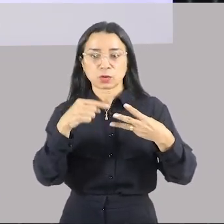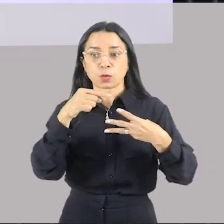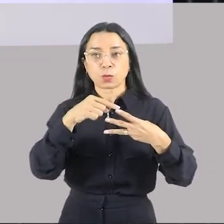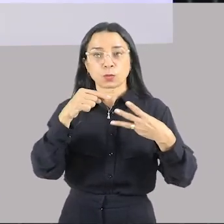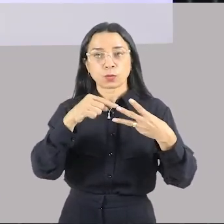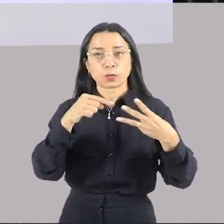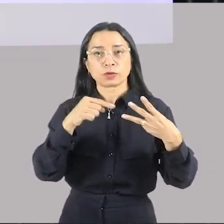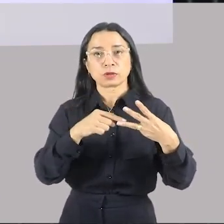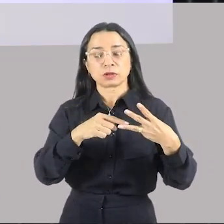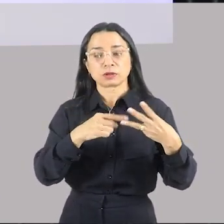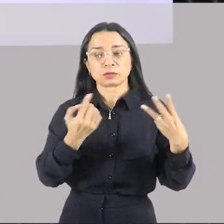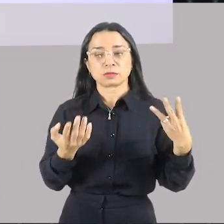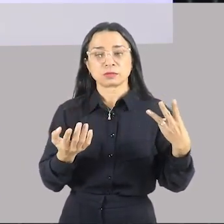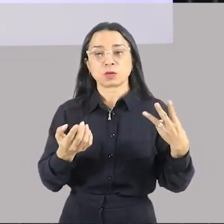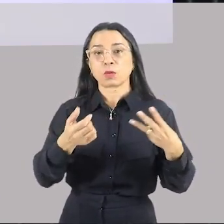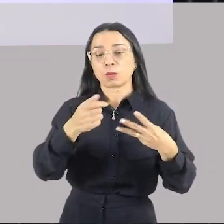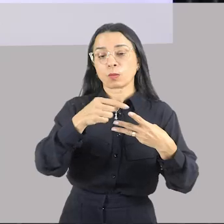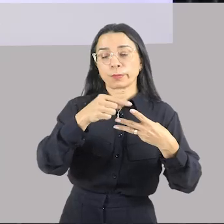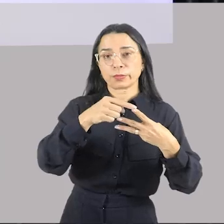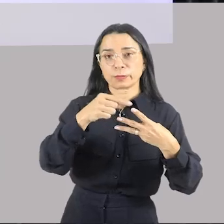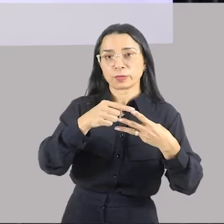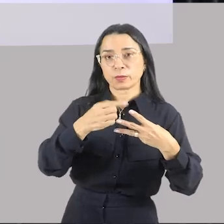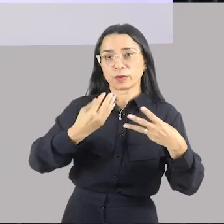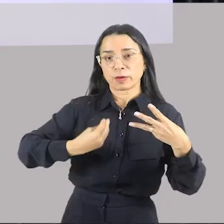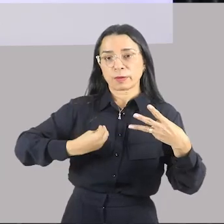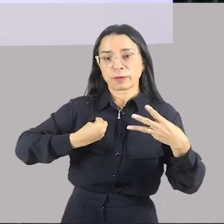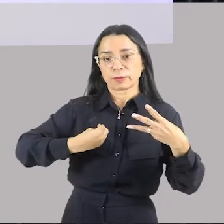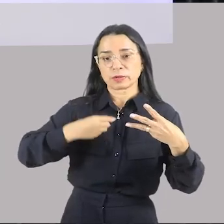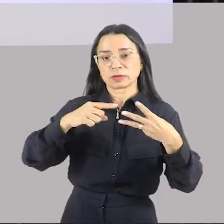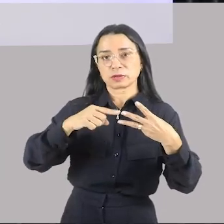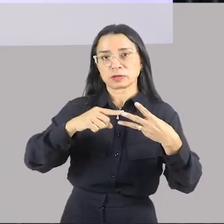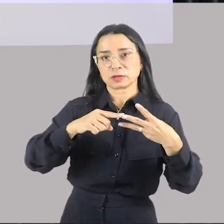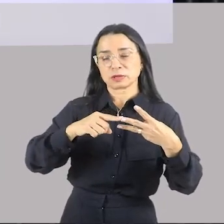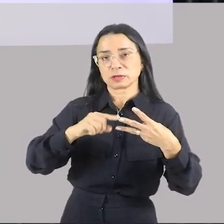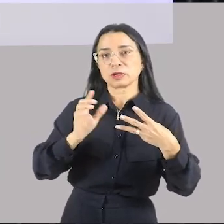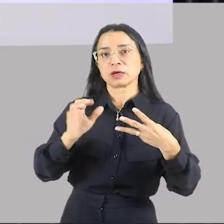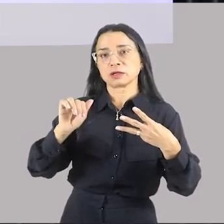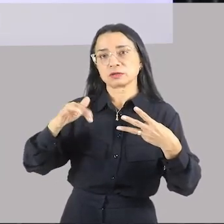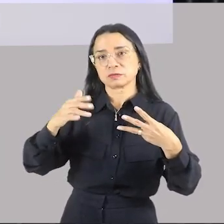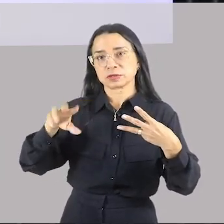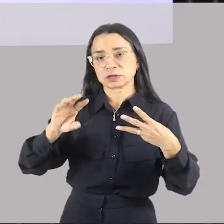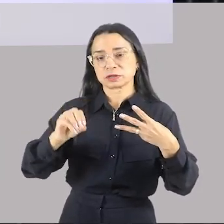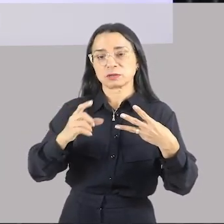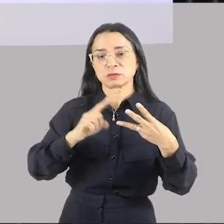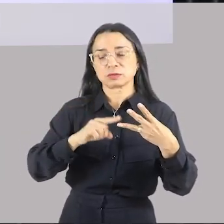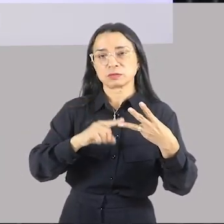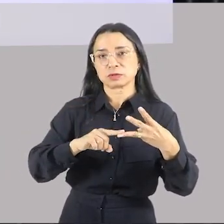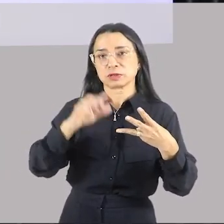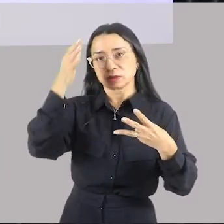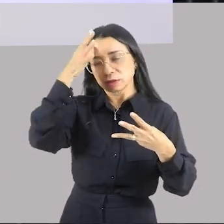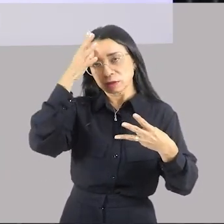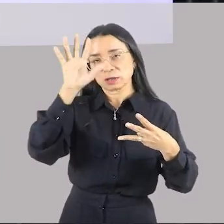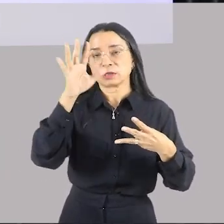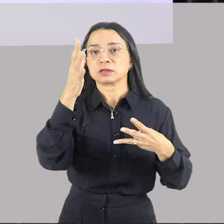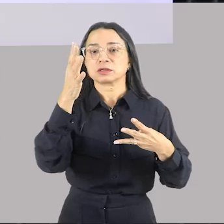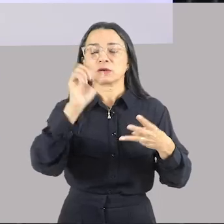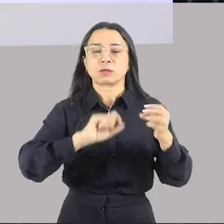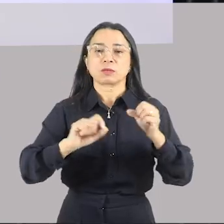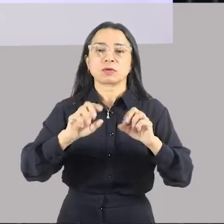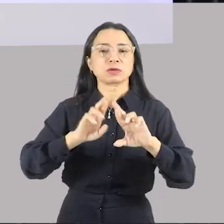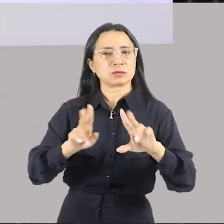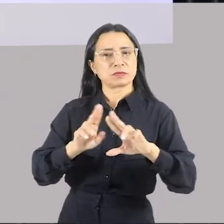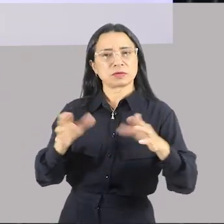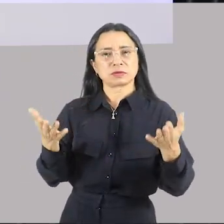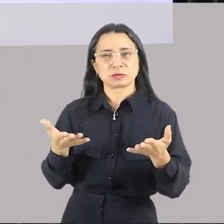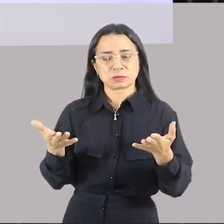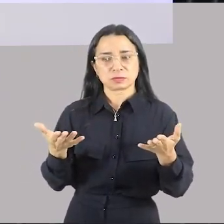e 3, o nível 1 seria a presença, o 2, ativação e o 3 seria decisão. Vamos ver a diferença entre